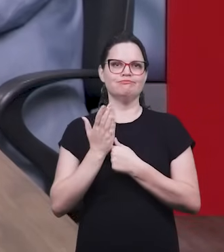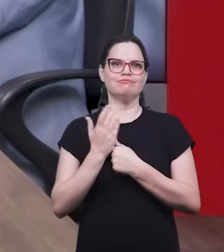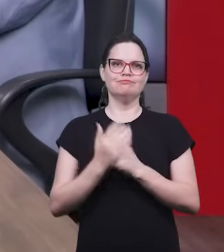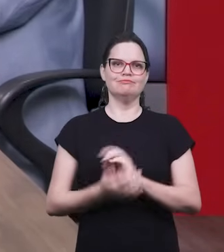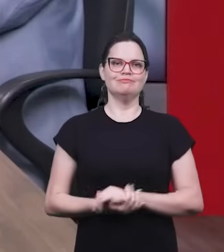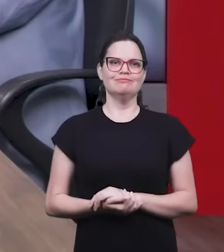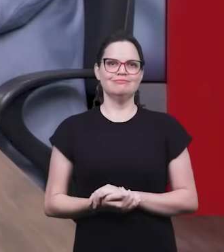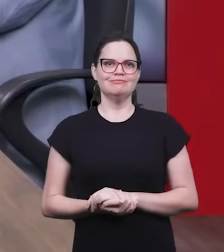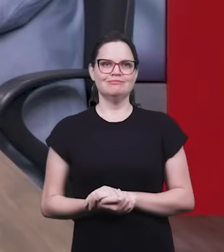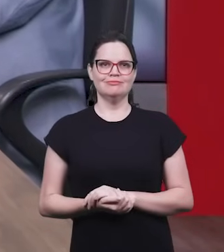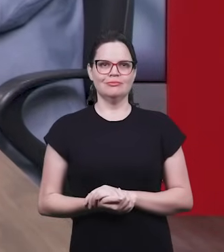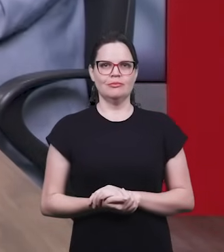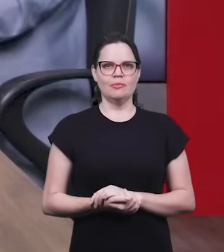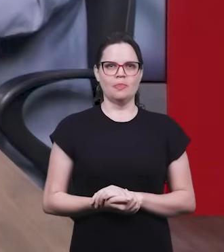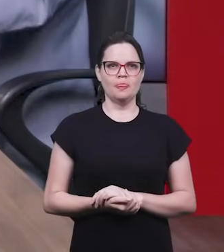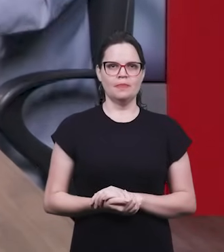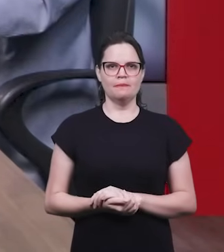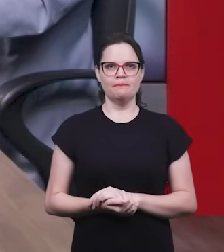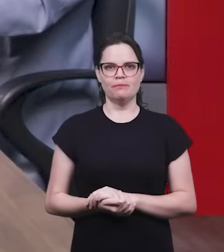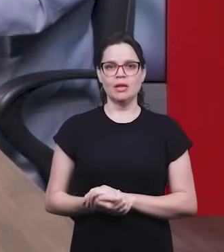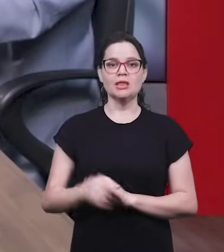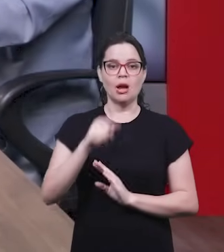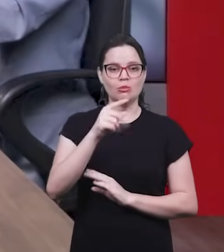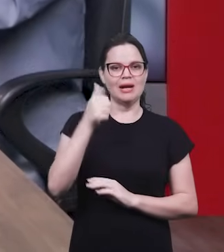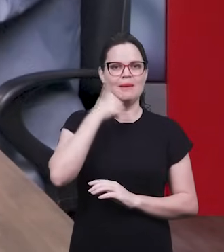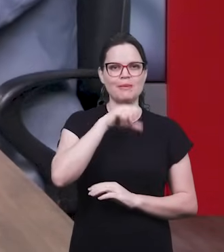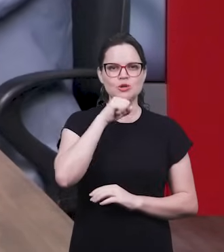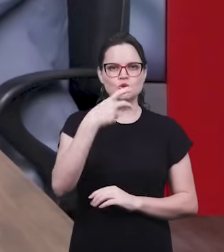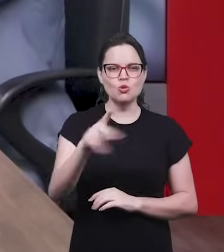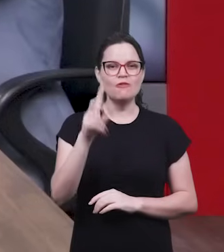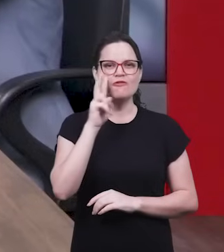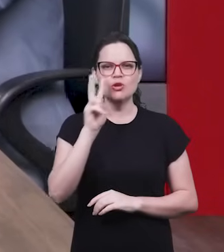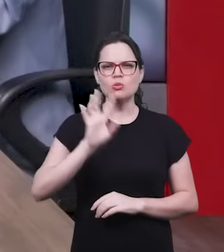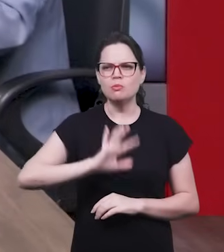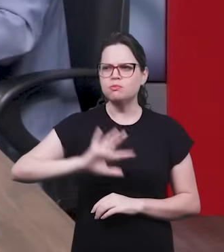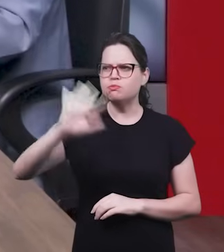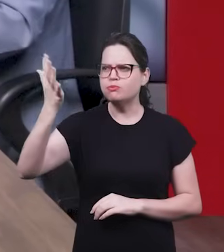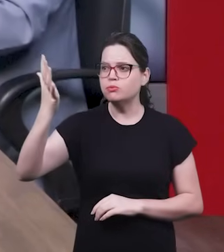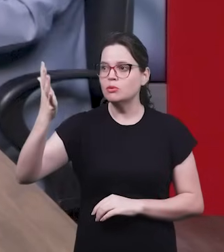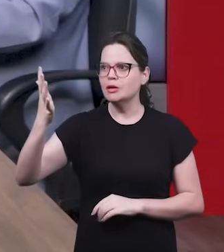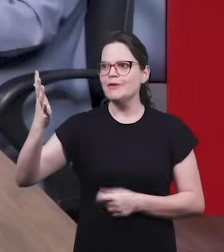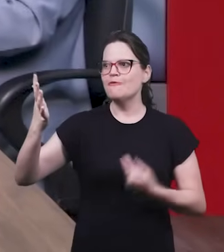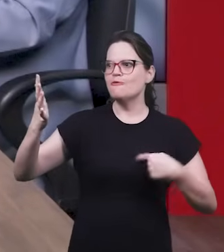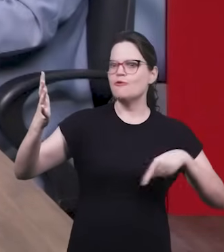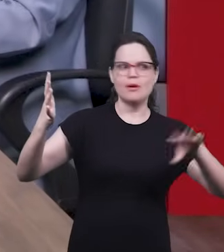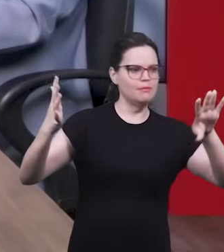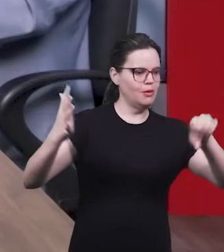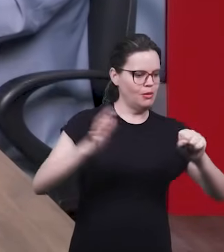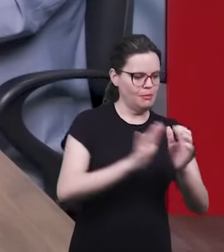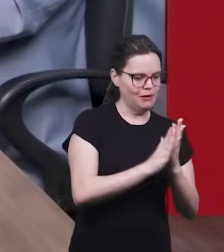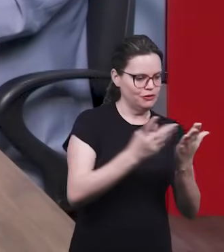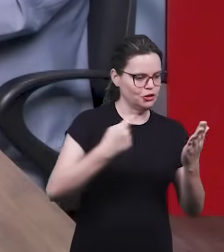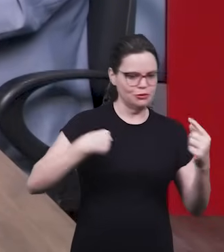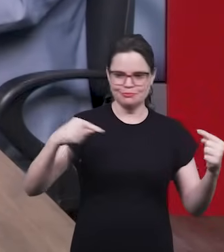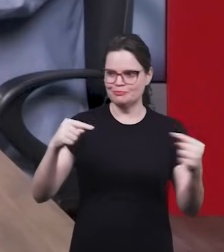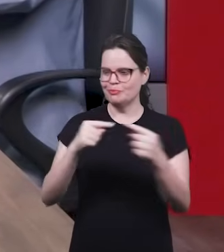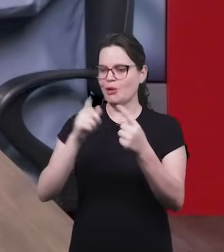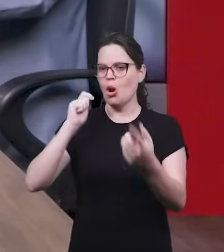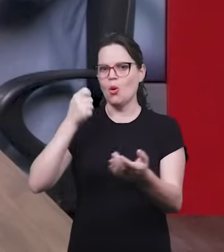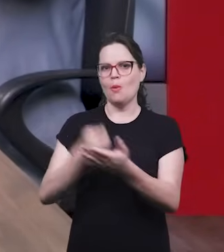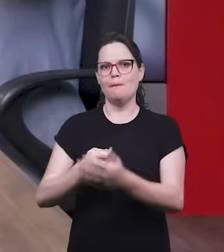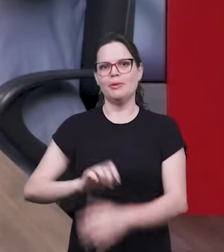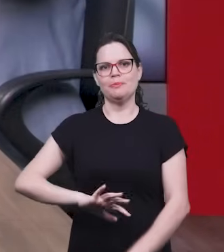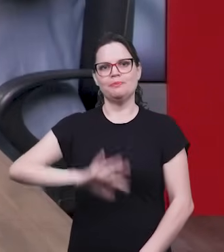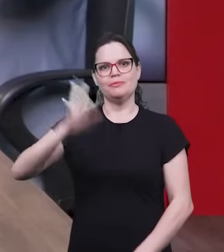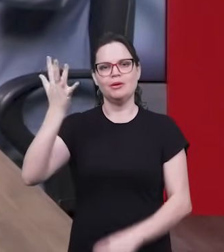Então ela viu o que estava acontecendo, mostrava na palavra dava aqui, o que estava se cumprindo. Vocês estão entendendo? Estão entendendo, aqui. Hoje se